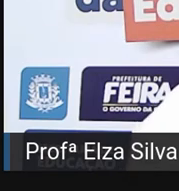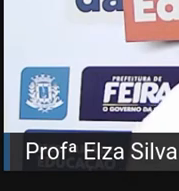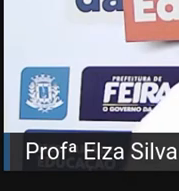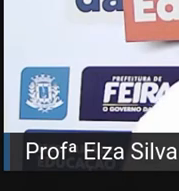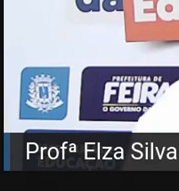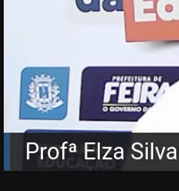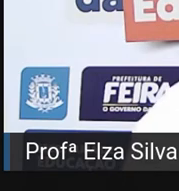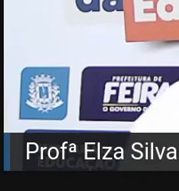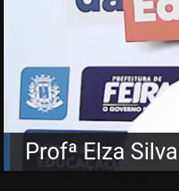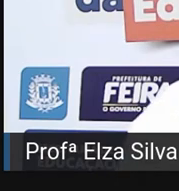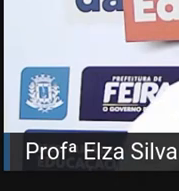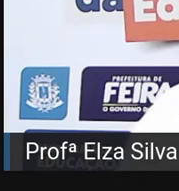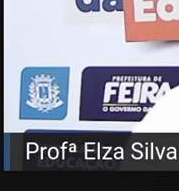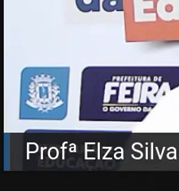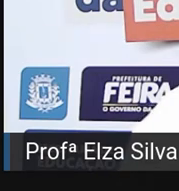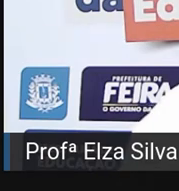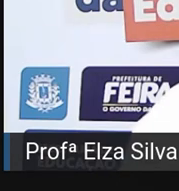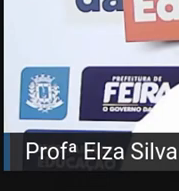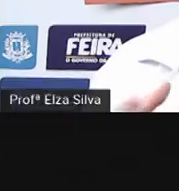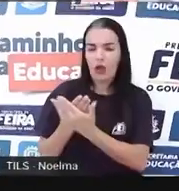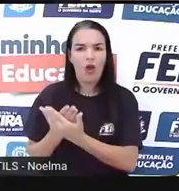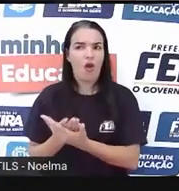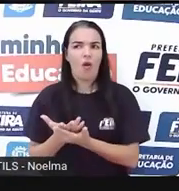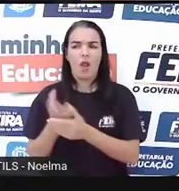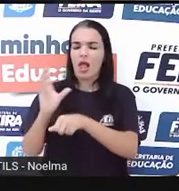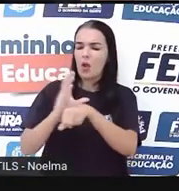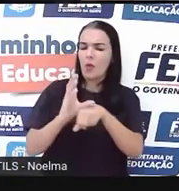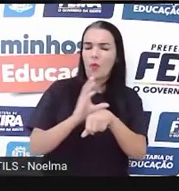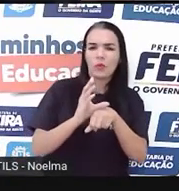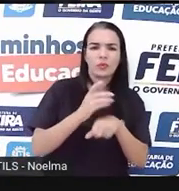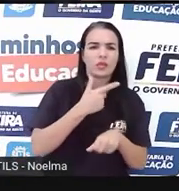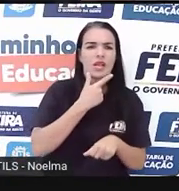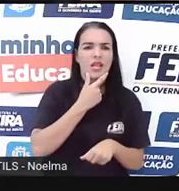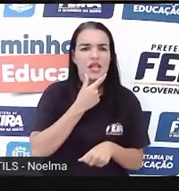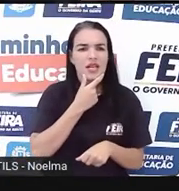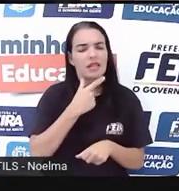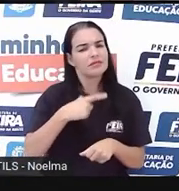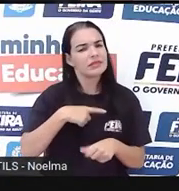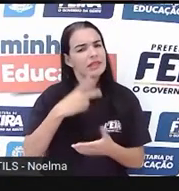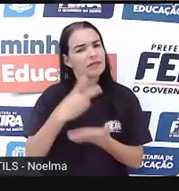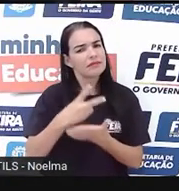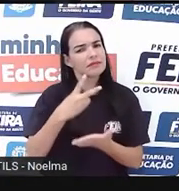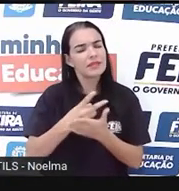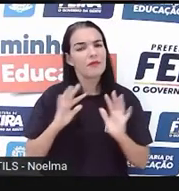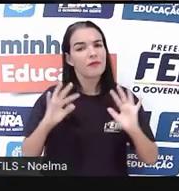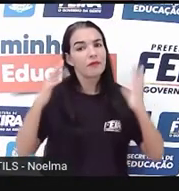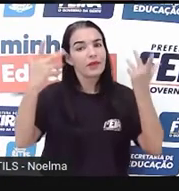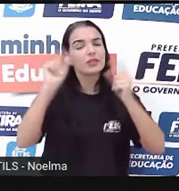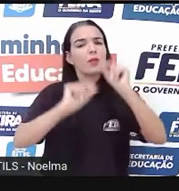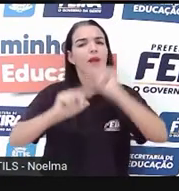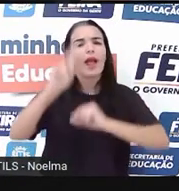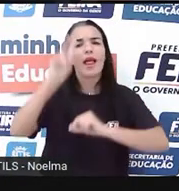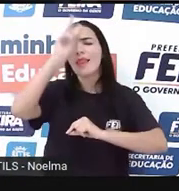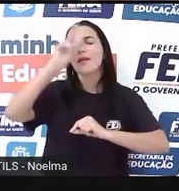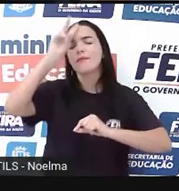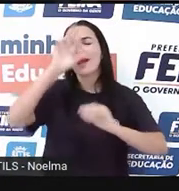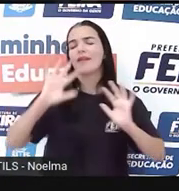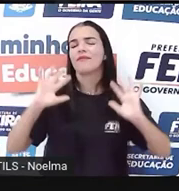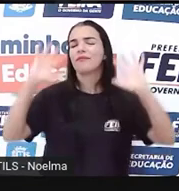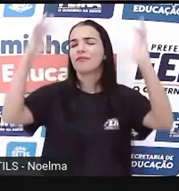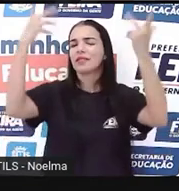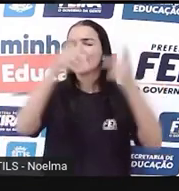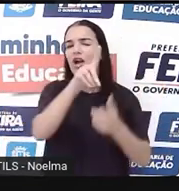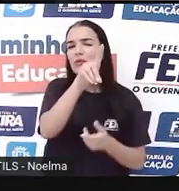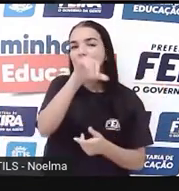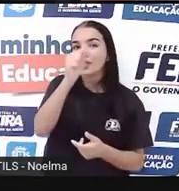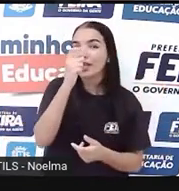verdade? As escolas, os cursinhos de inglês sempre estão promovendo festas para lembrar o Halloween e não